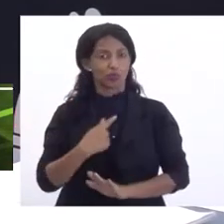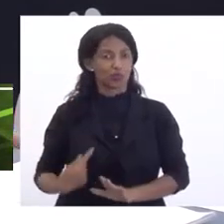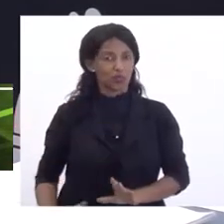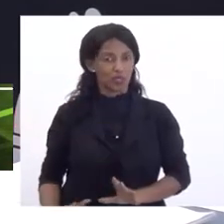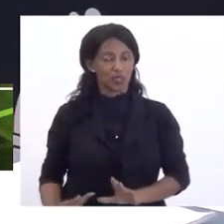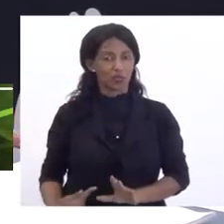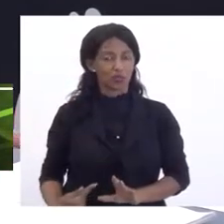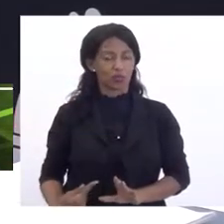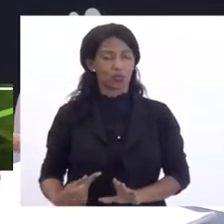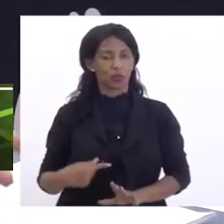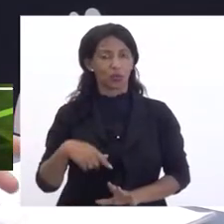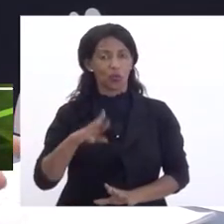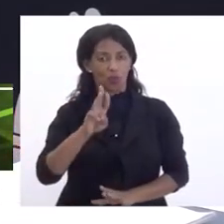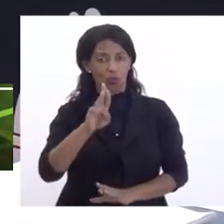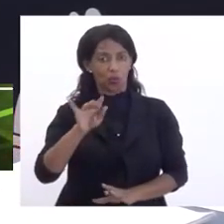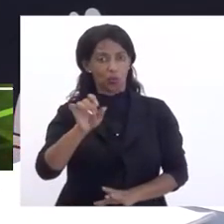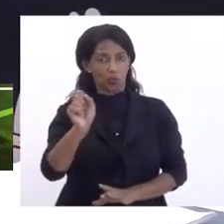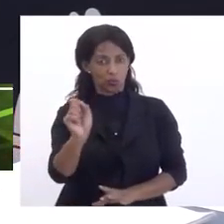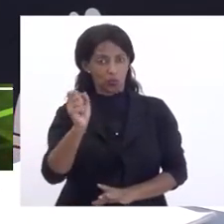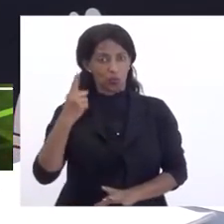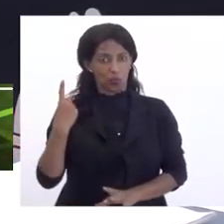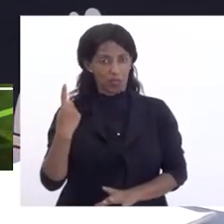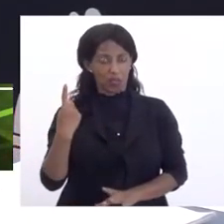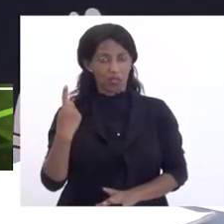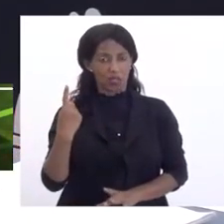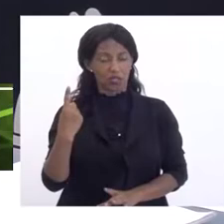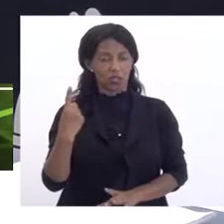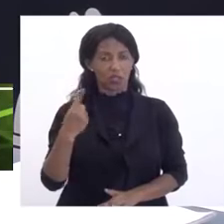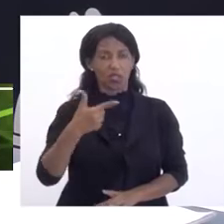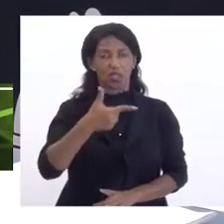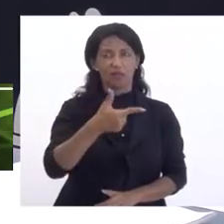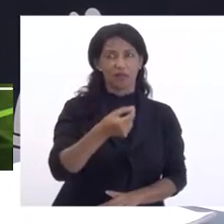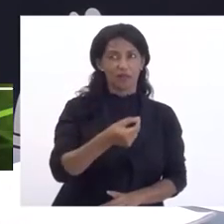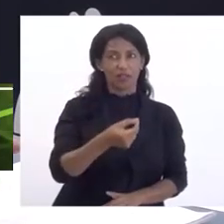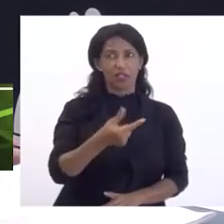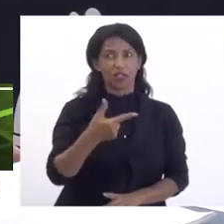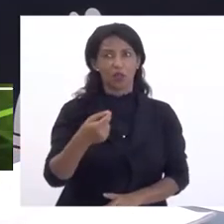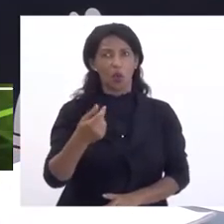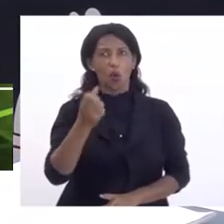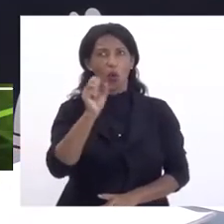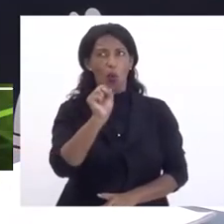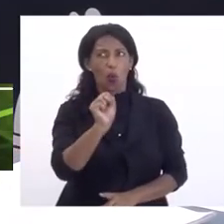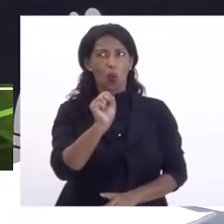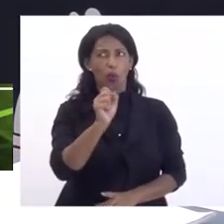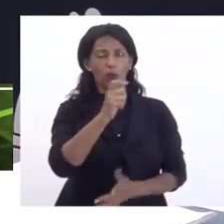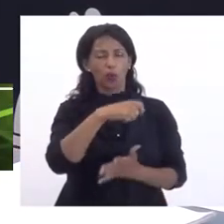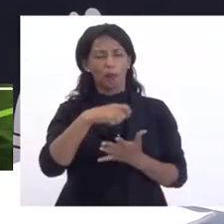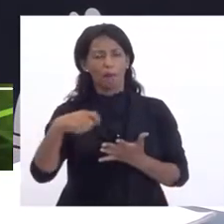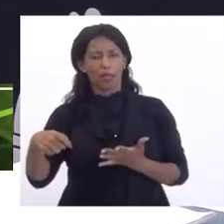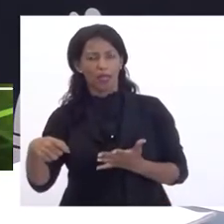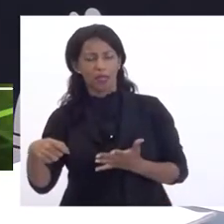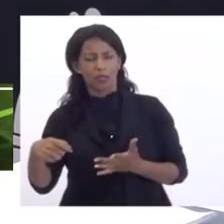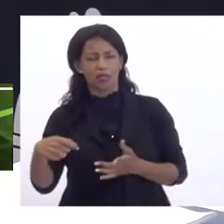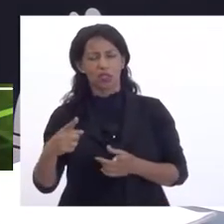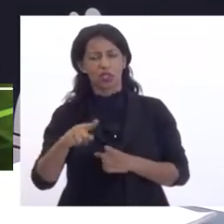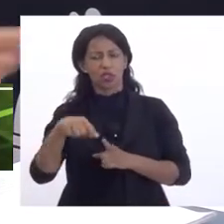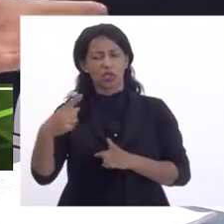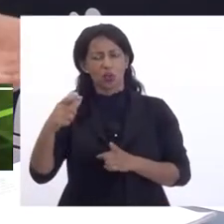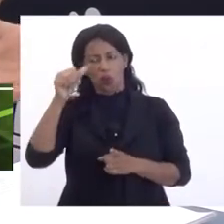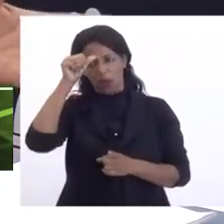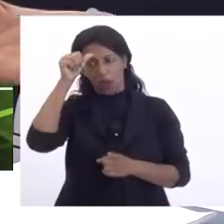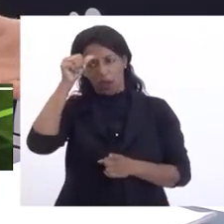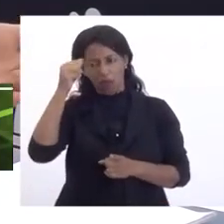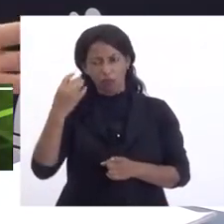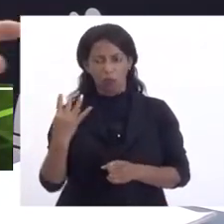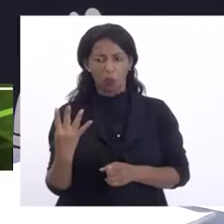Witzel, em números redondos, governou em 2020 8 meses. E o outro governou